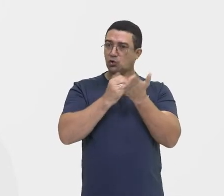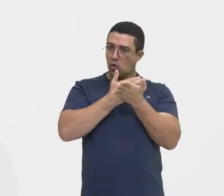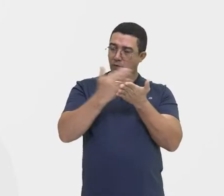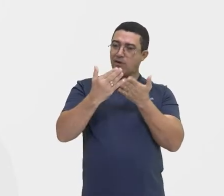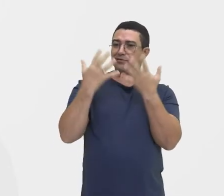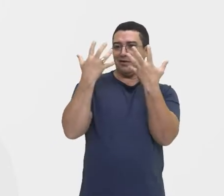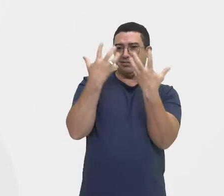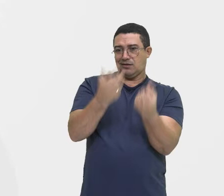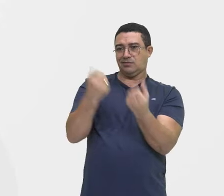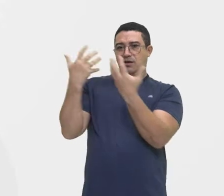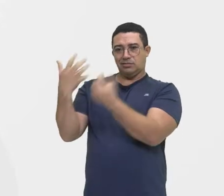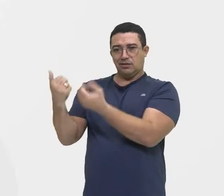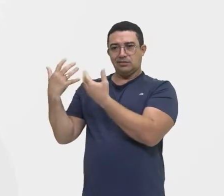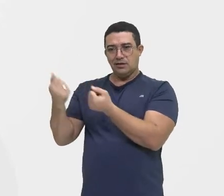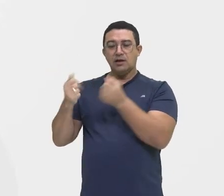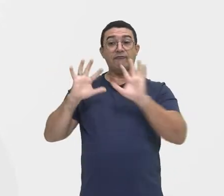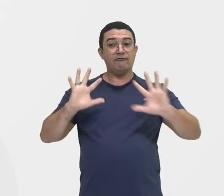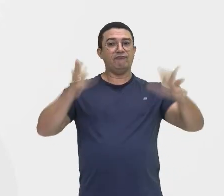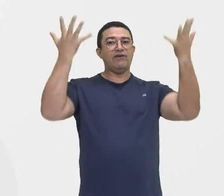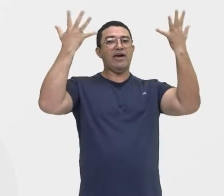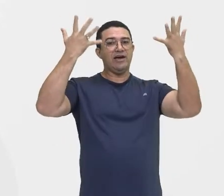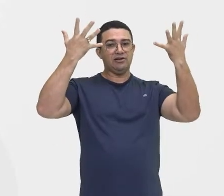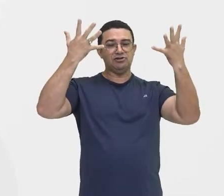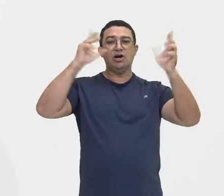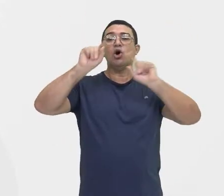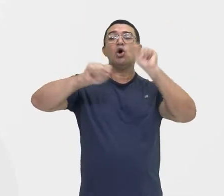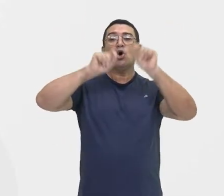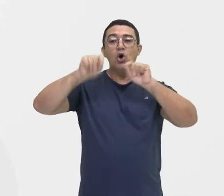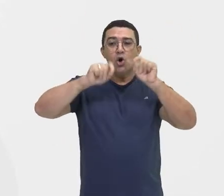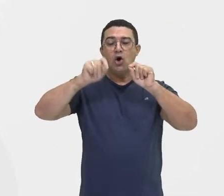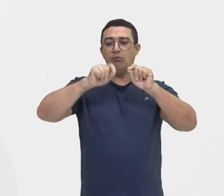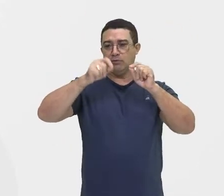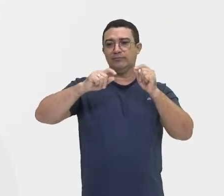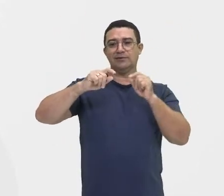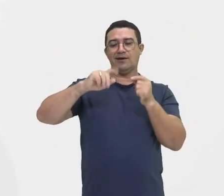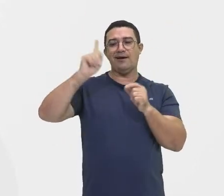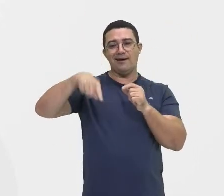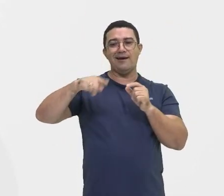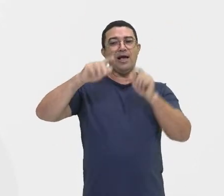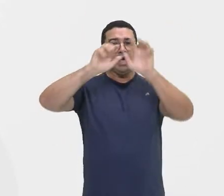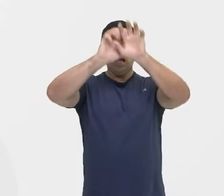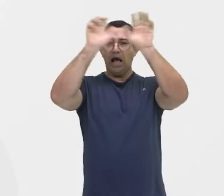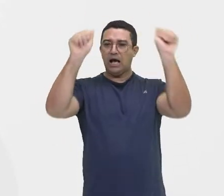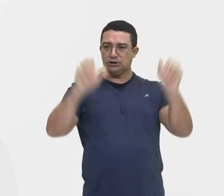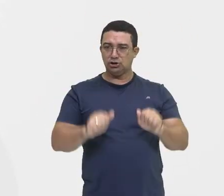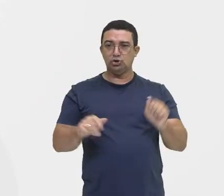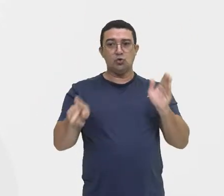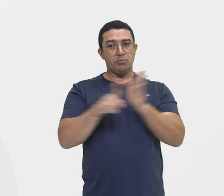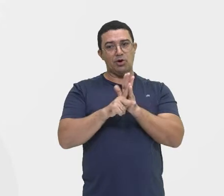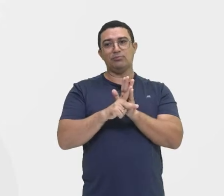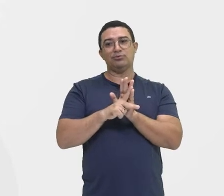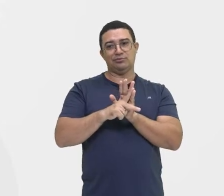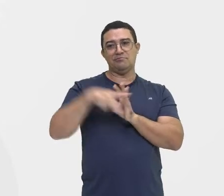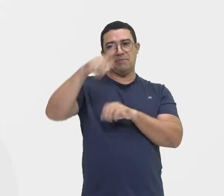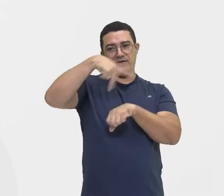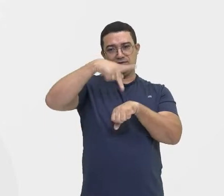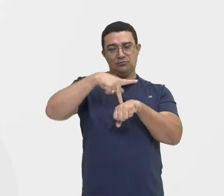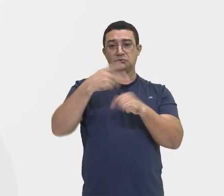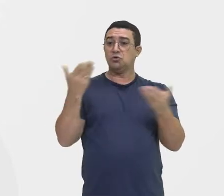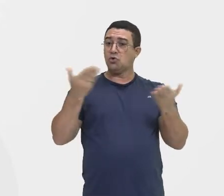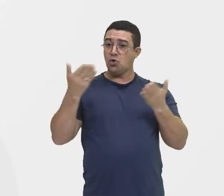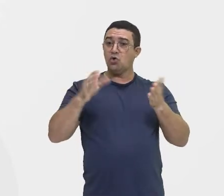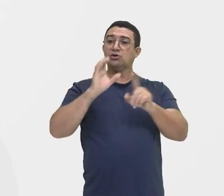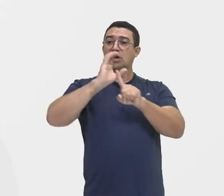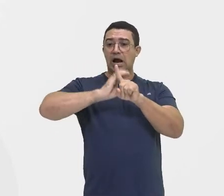ser aceitos e celebrados como expressões artísticas genuinamente nacionais. E hoje, fazem parte do